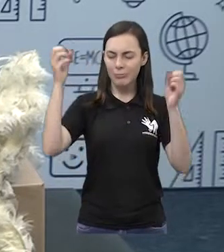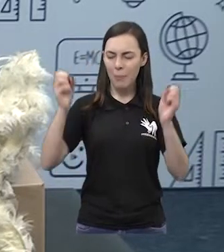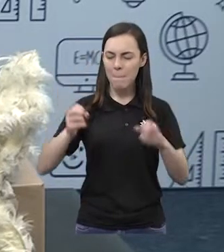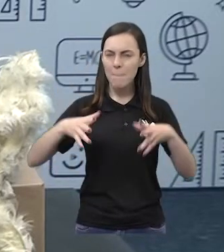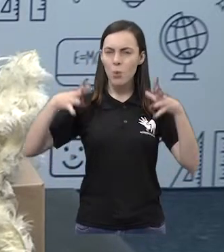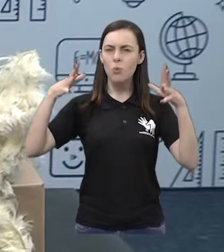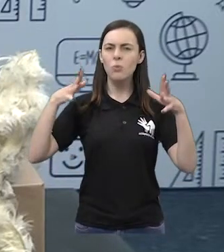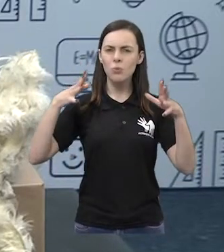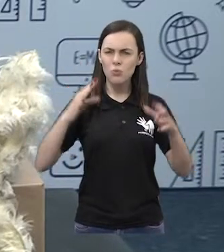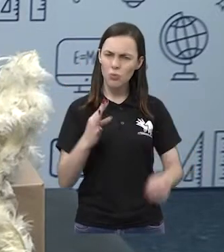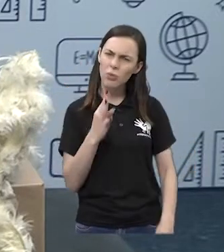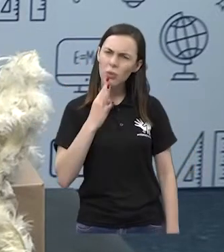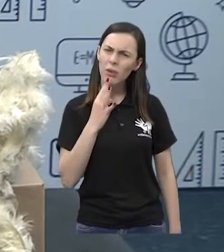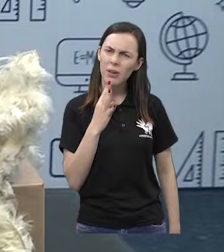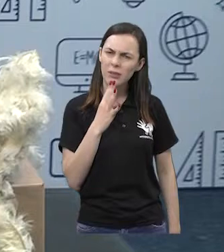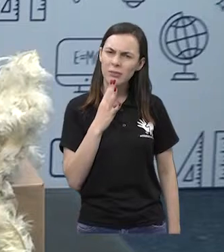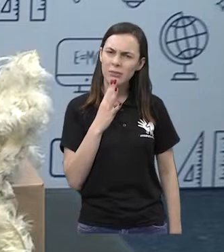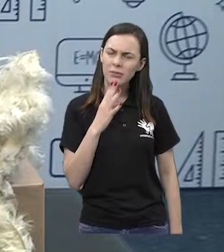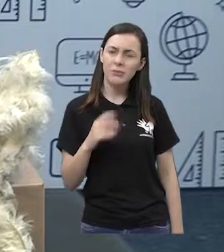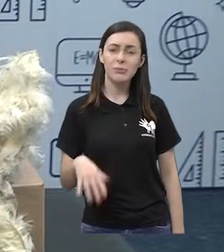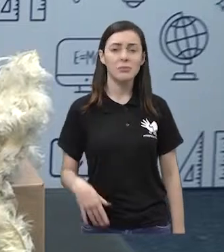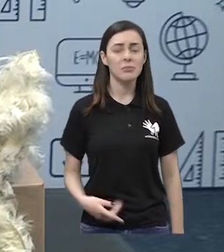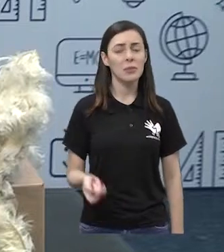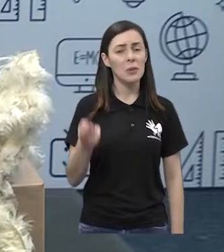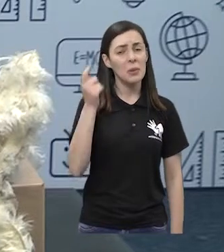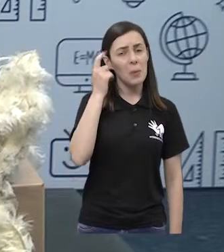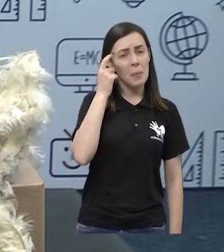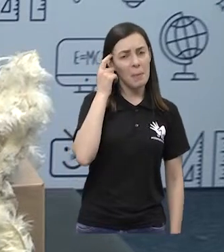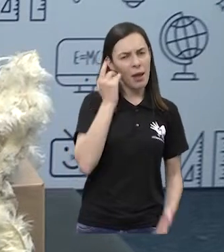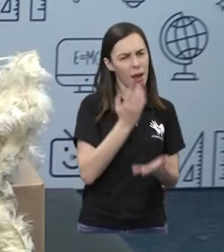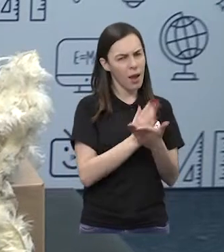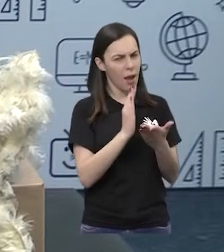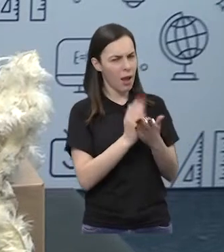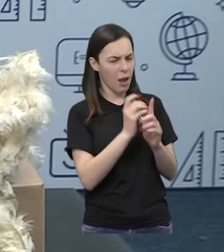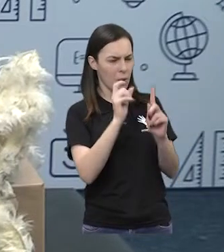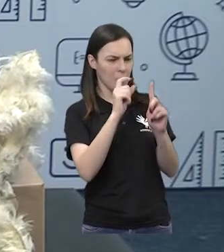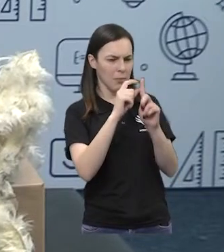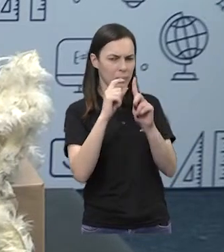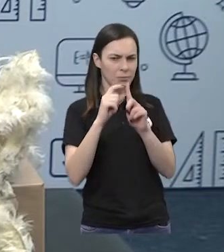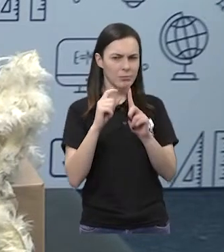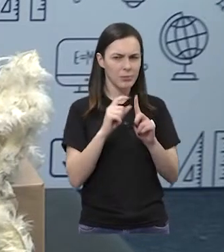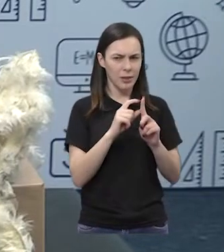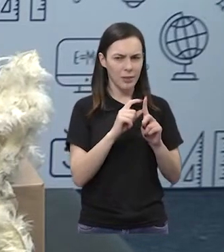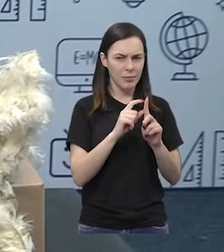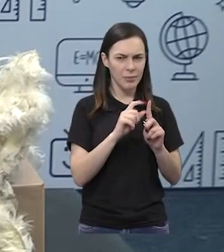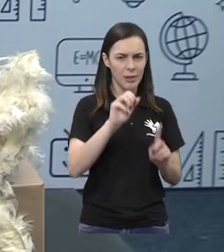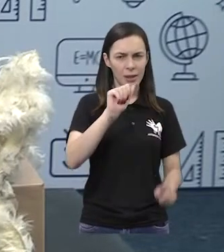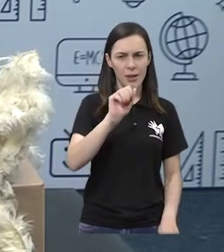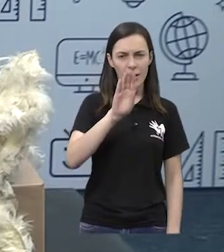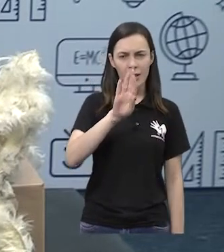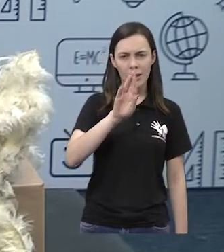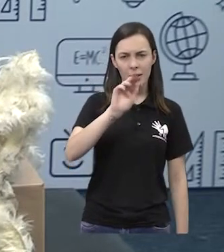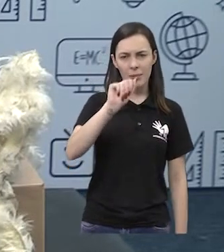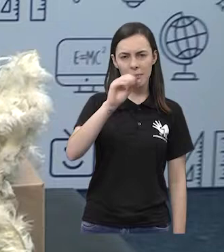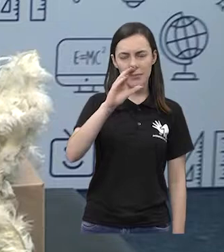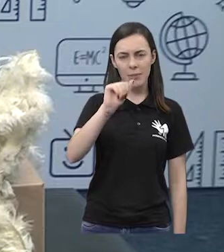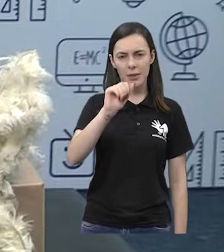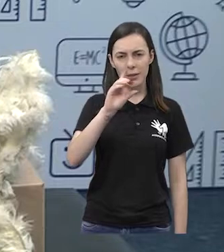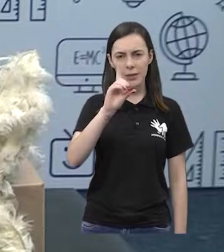encantamento já ouviu falar vamos pensar em algumas aqui vamos lá